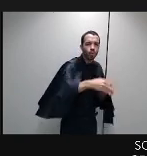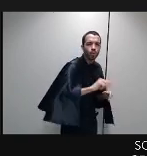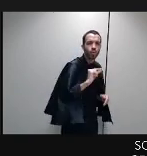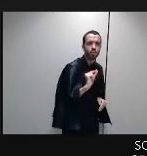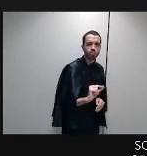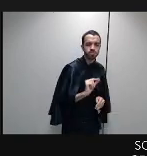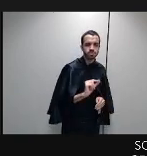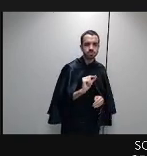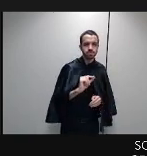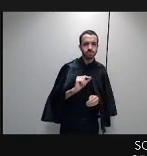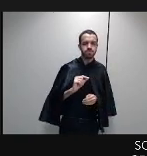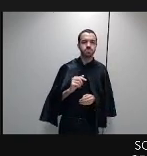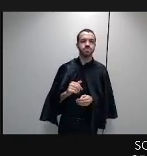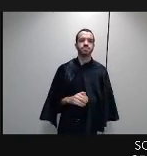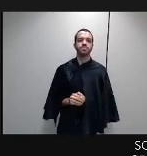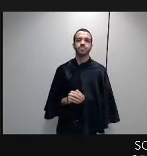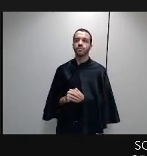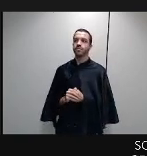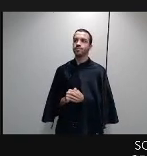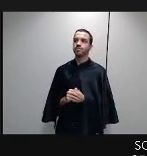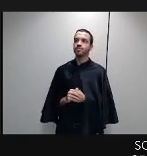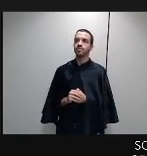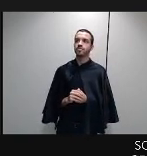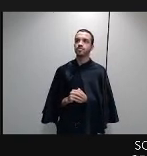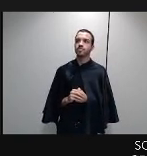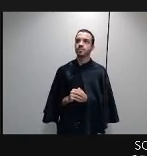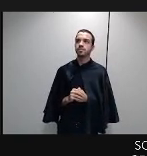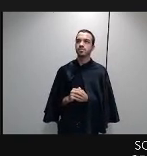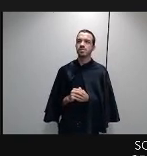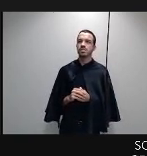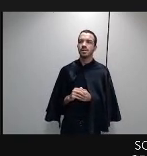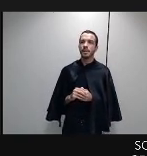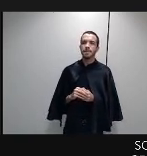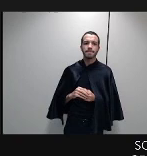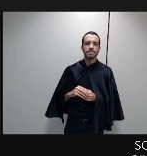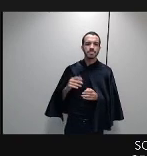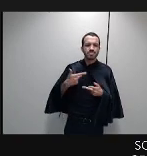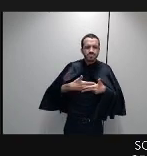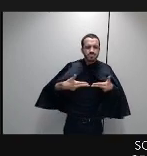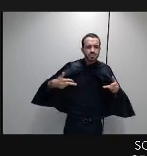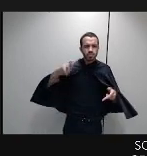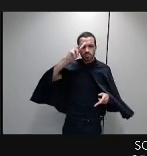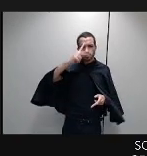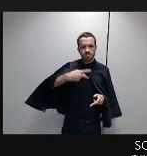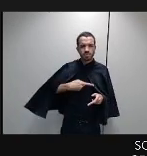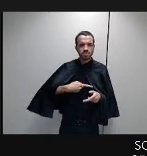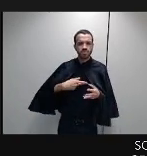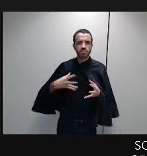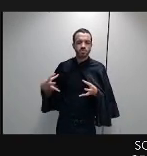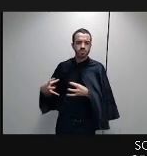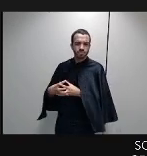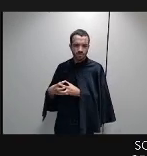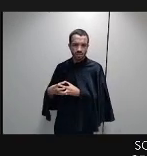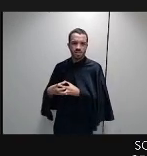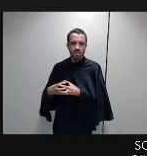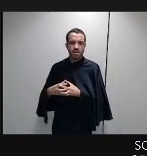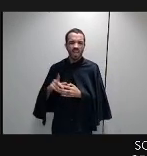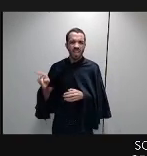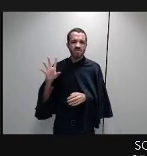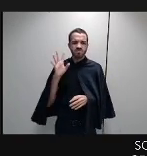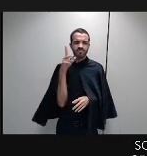seis relativa a questão da constrição de bens o primeiro cinco diretivo ao aplicar o entendimento